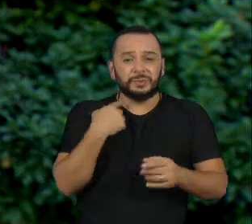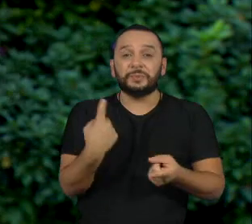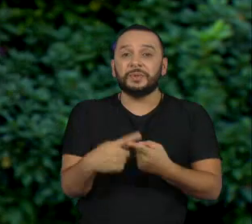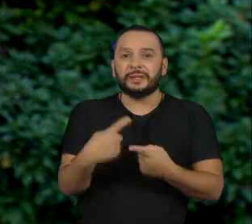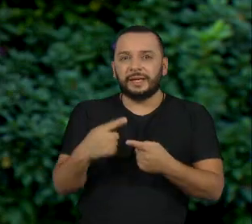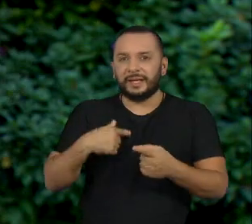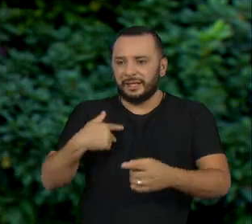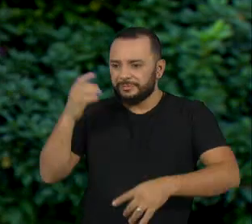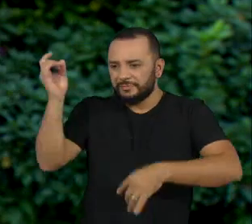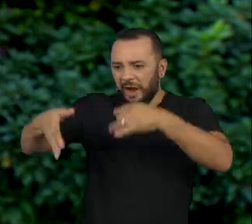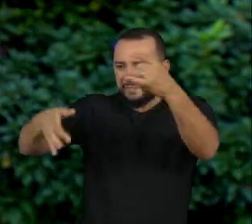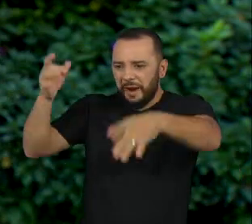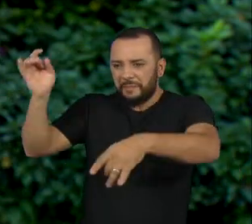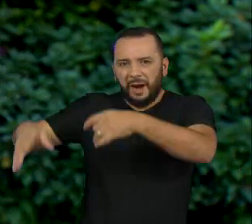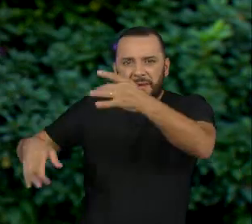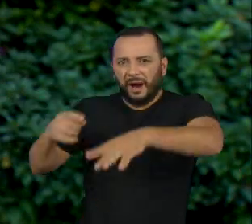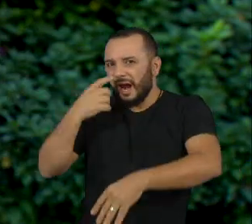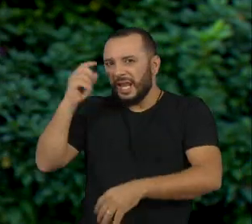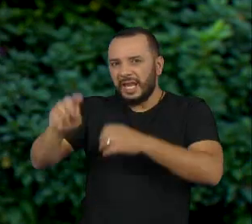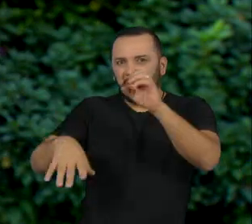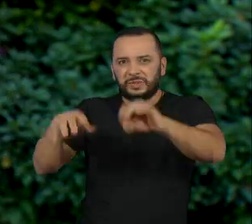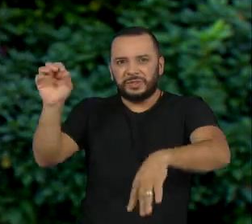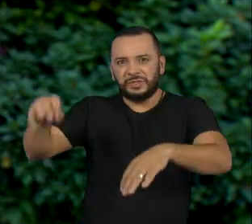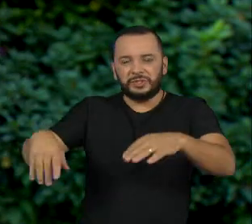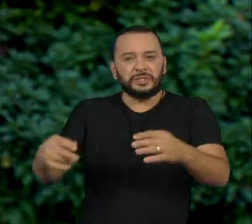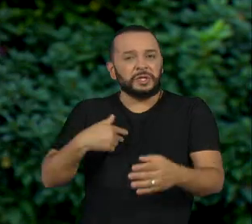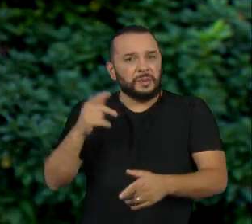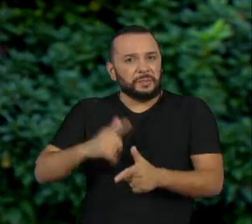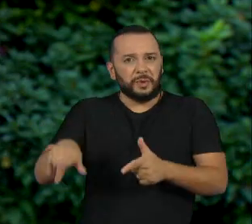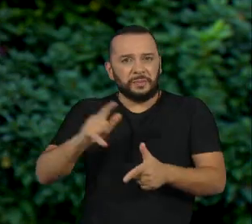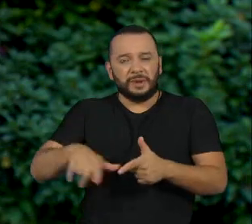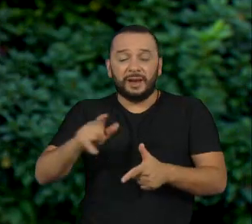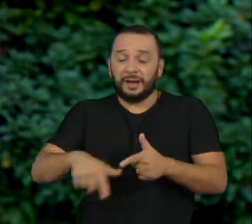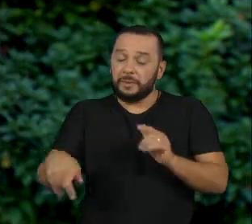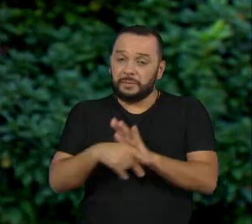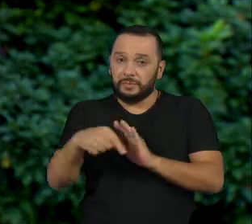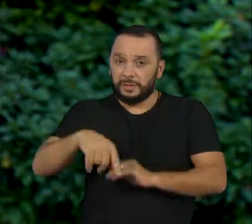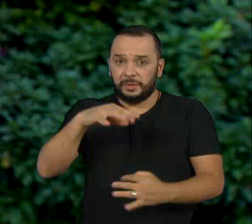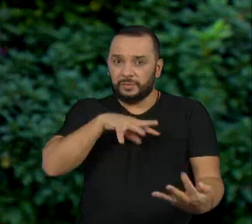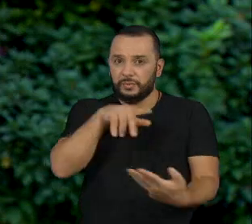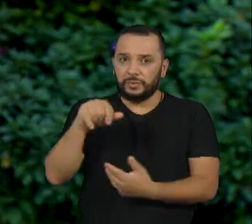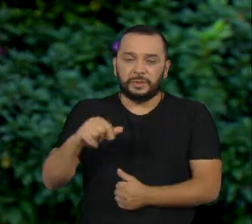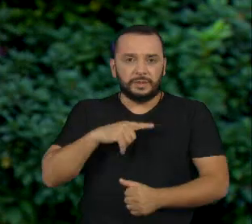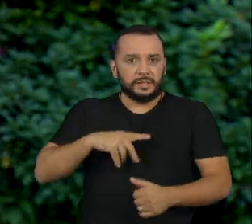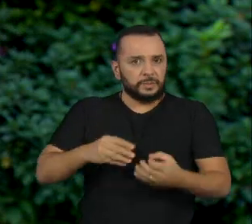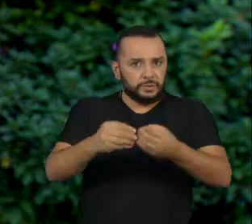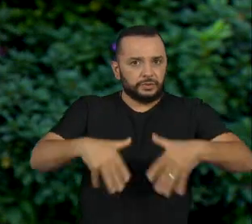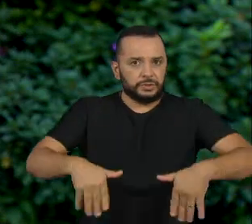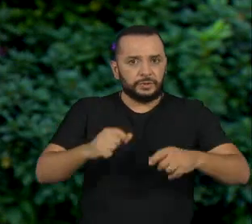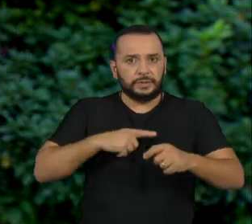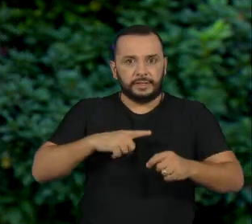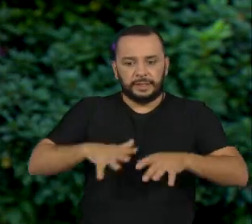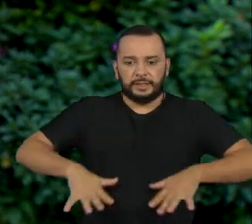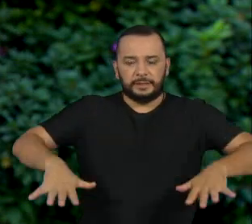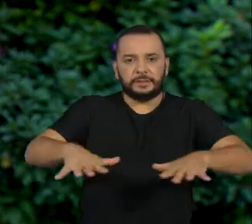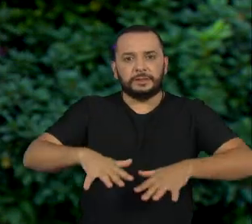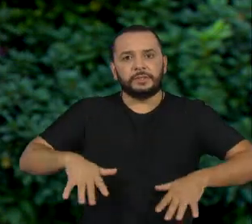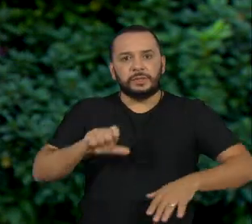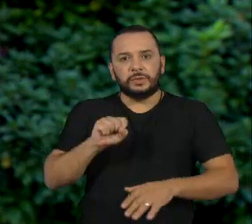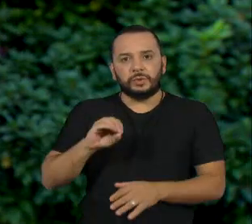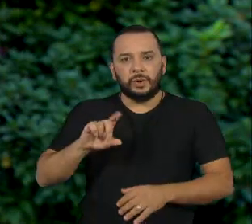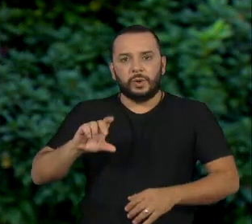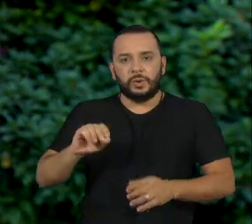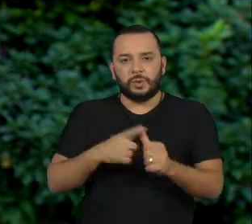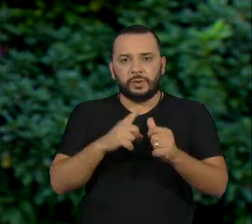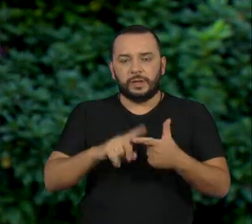todo é hoje um dos maiores problemas socioambientais do planeta, com graves impactos na contaminação do solo, da água e